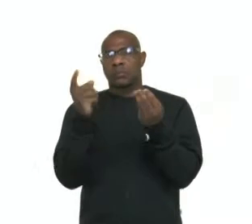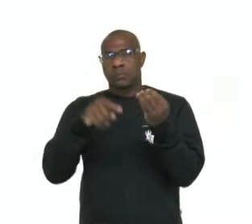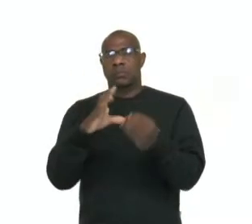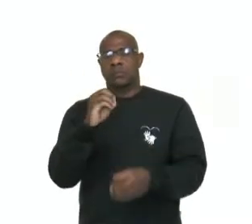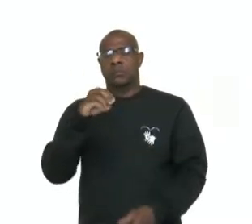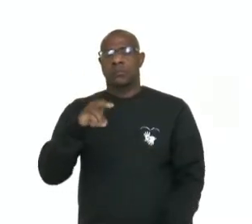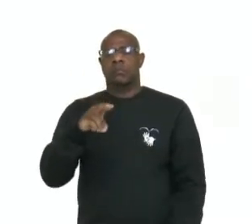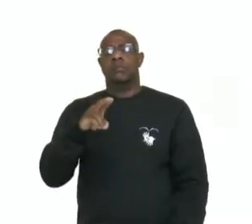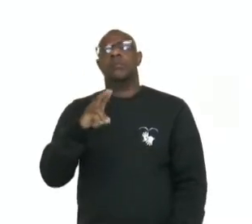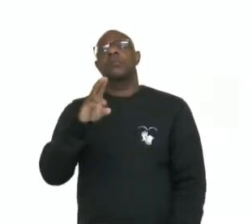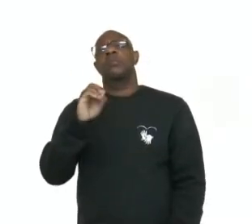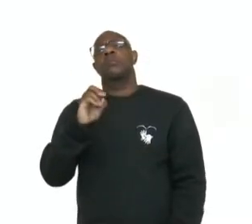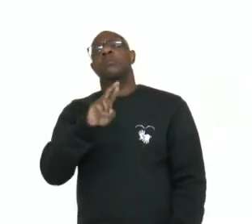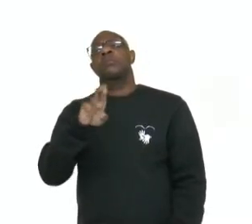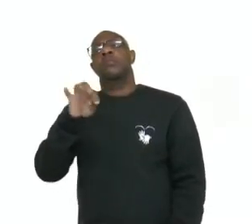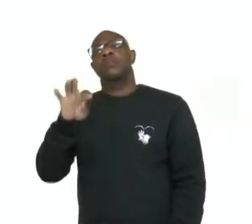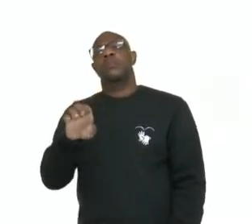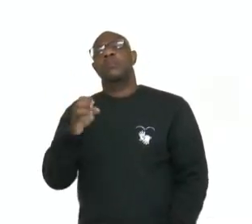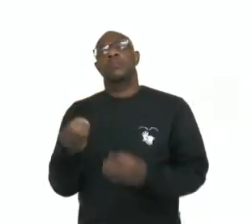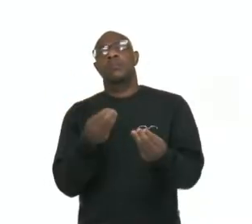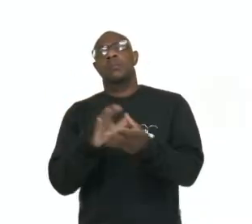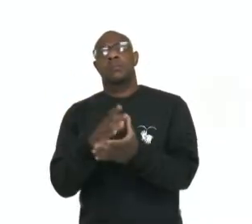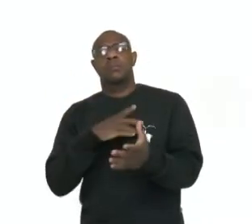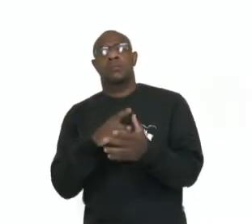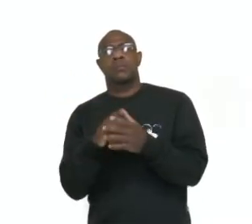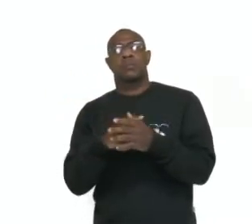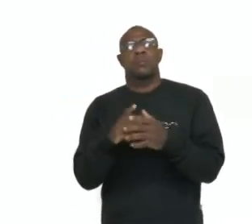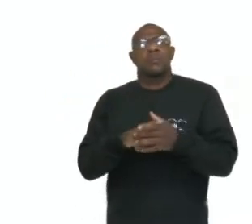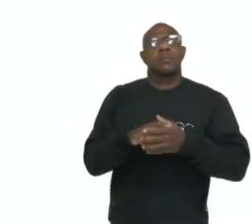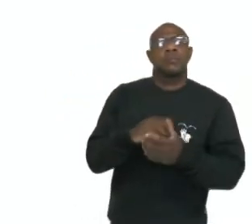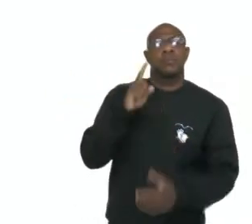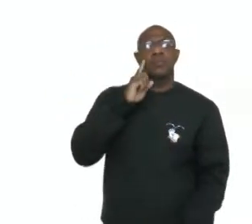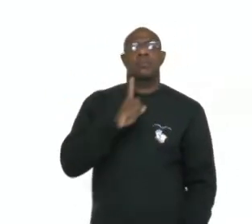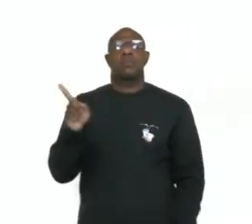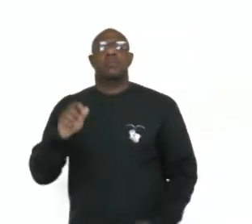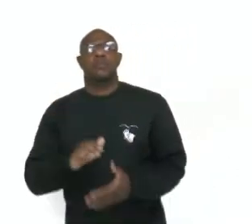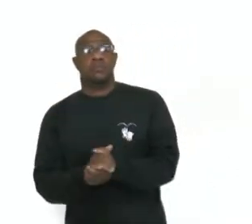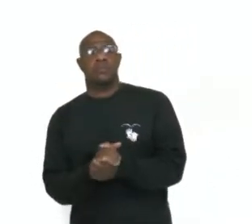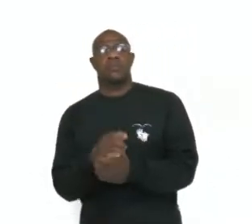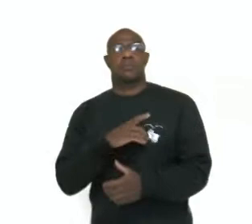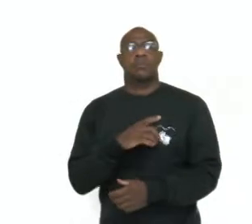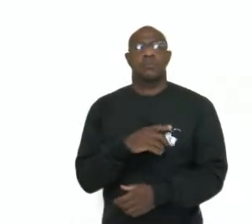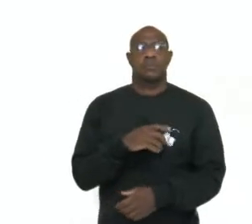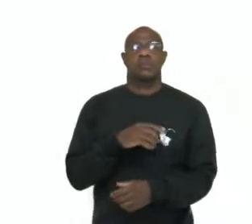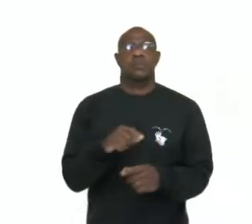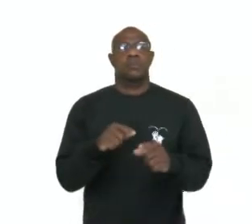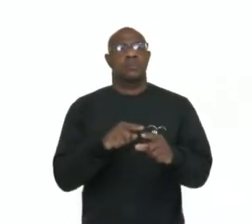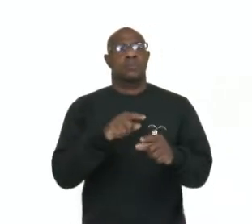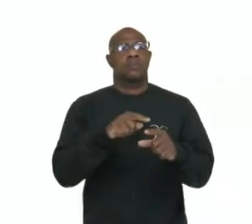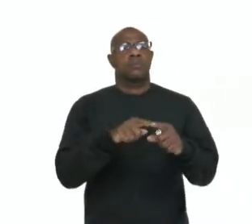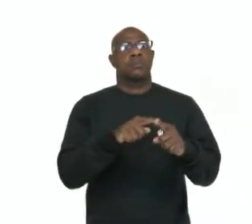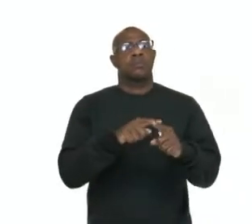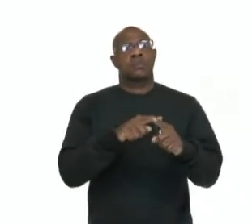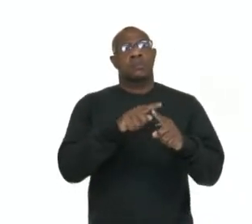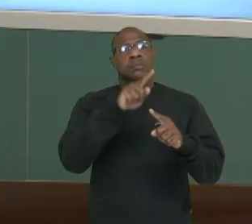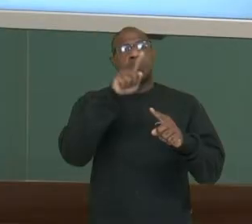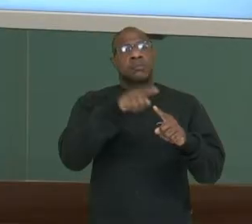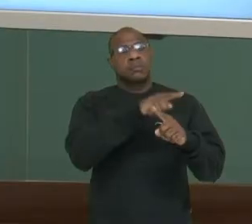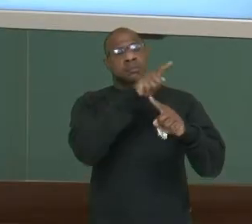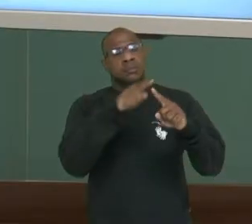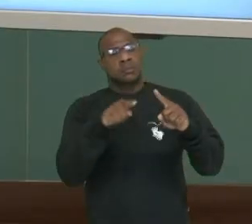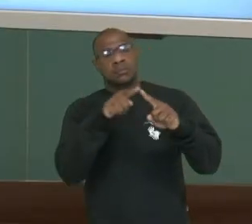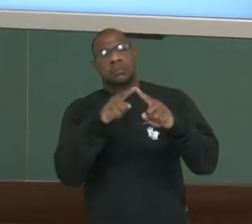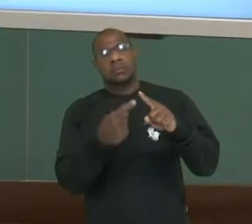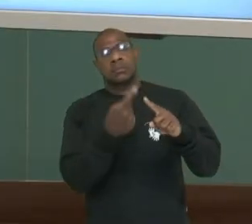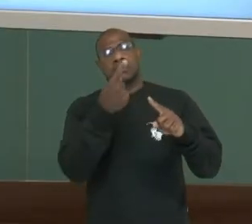concorrentes? Quando, ó, aqui eu tenho o ângulo alfa 2 e aqui eu tenho o ângulo alfa 1, já visualmente vocês já estão